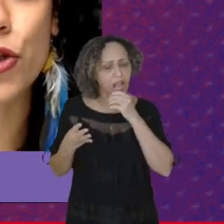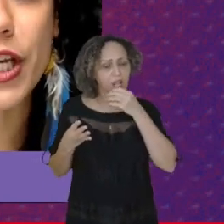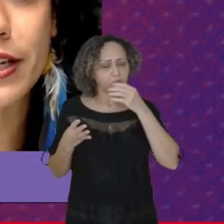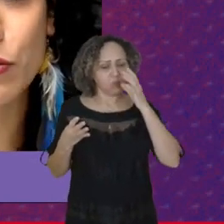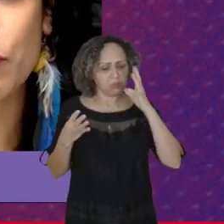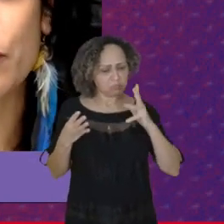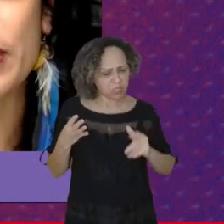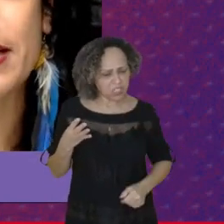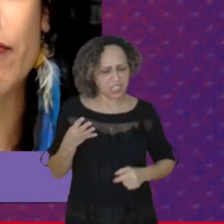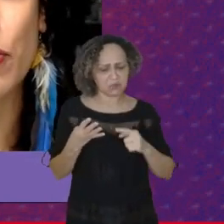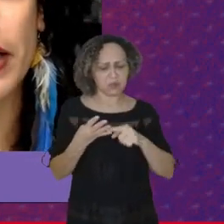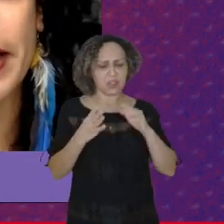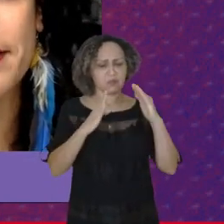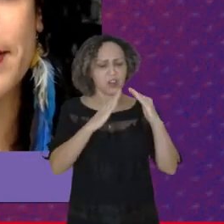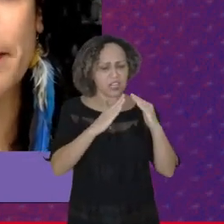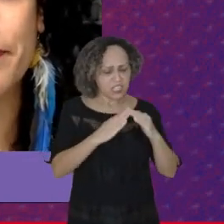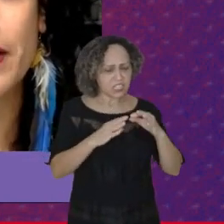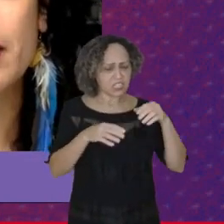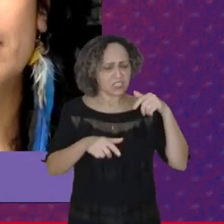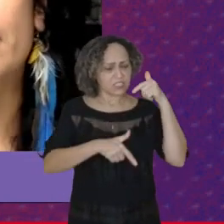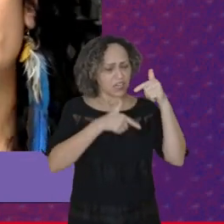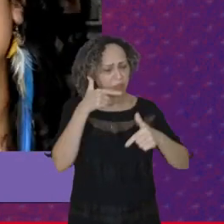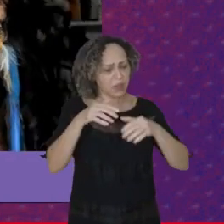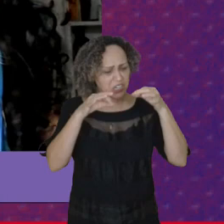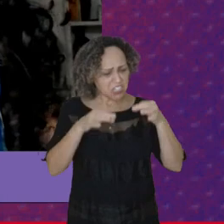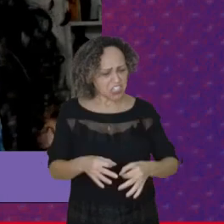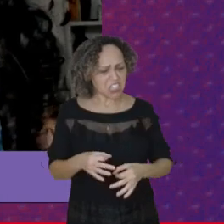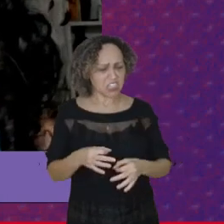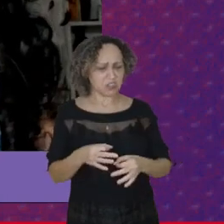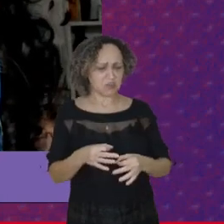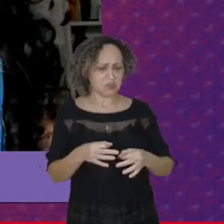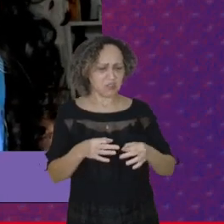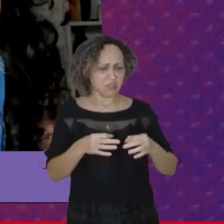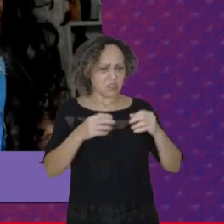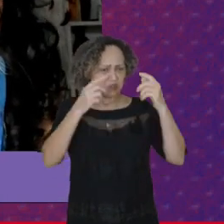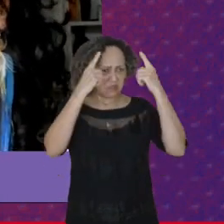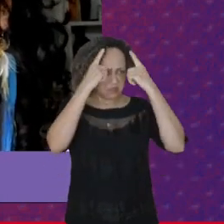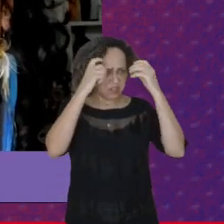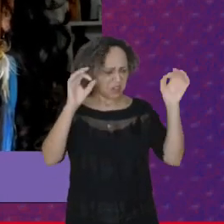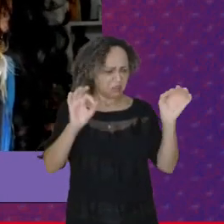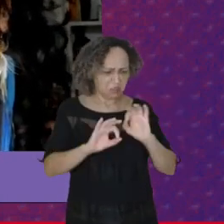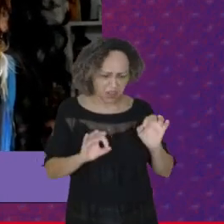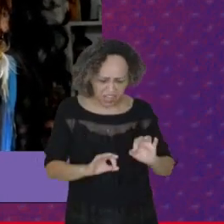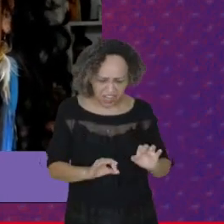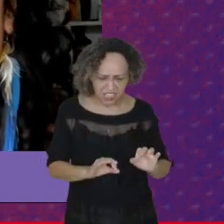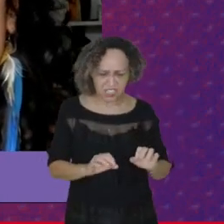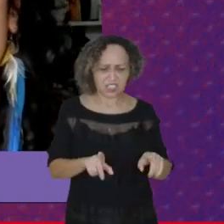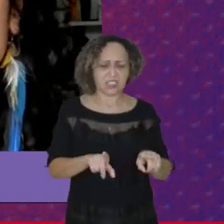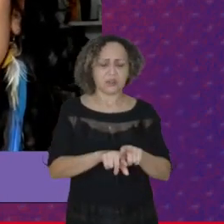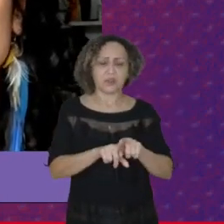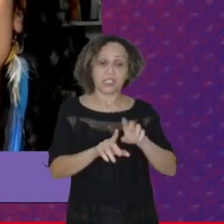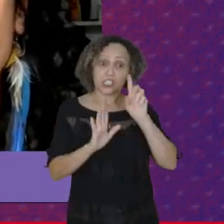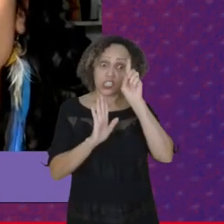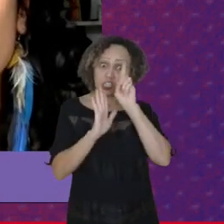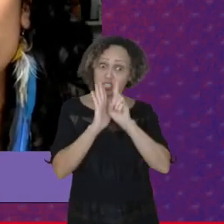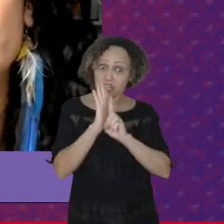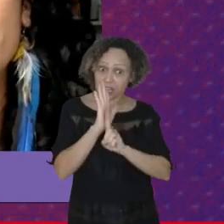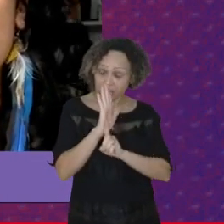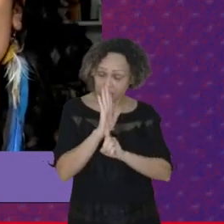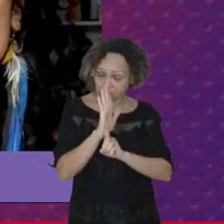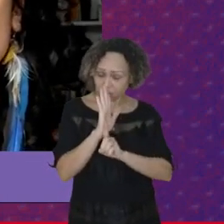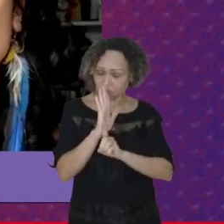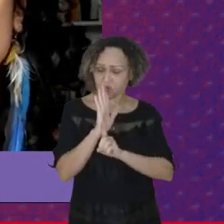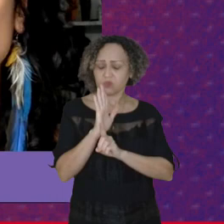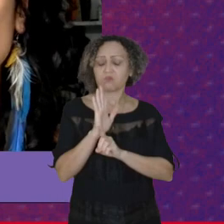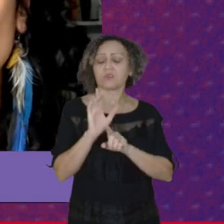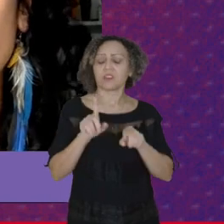digna, trabalho digno, viver sem violência, né? Direitos sexuais e reprodutivos, nós temos direitos